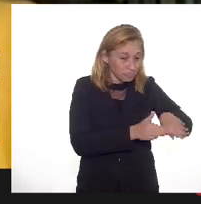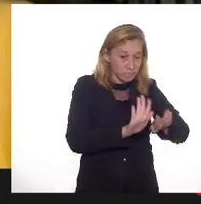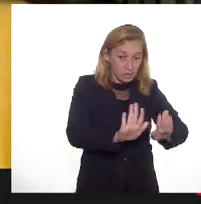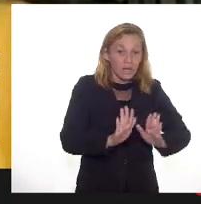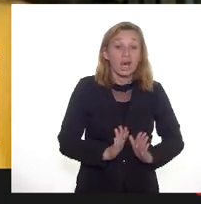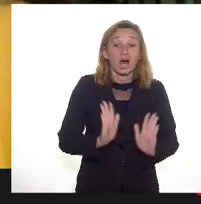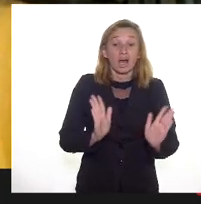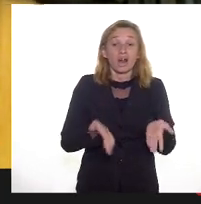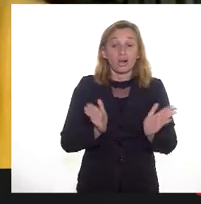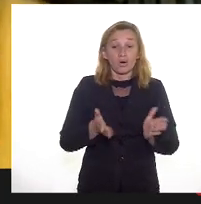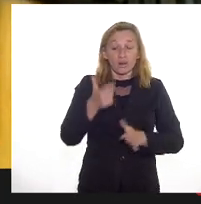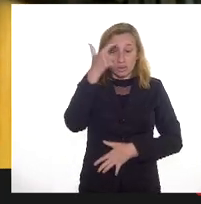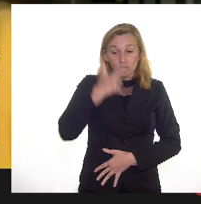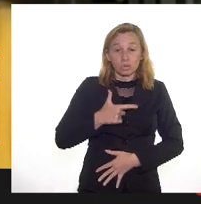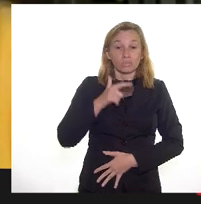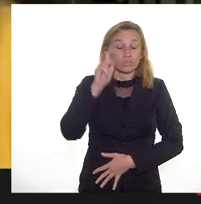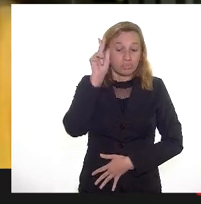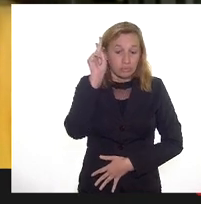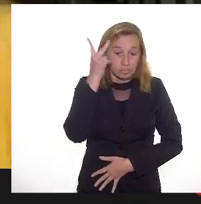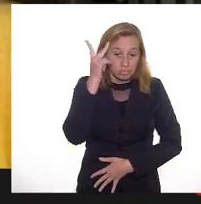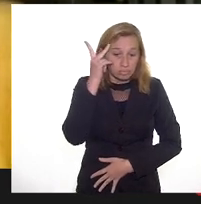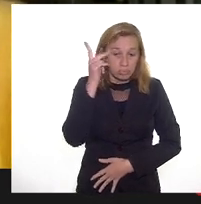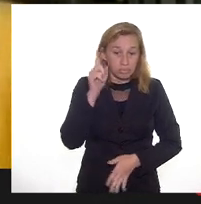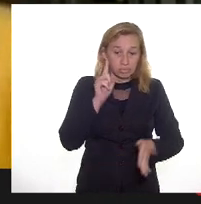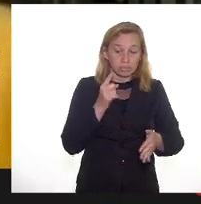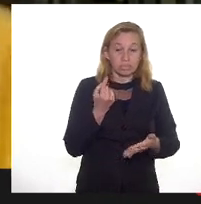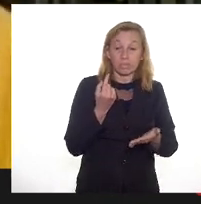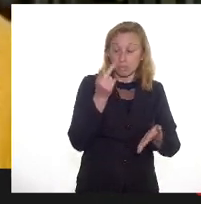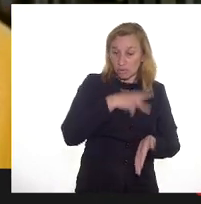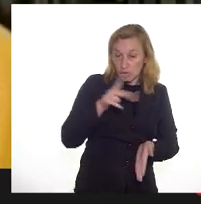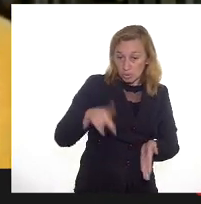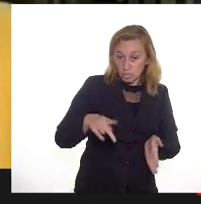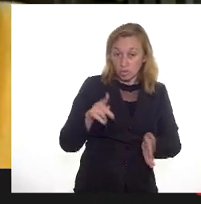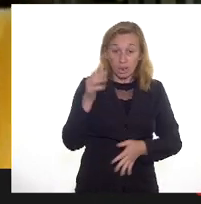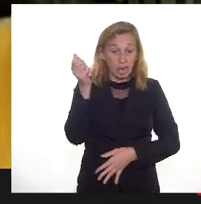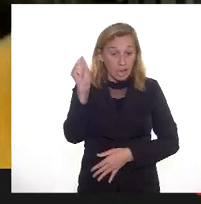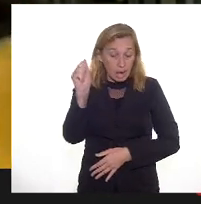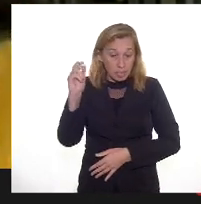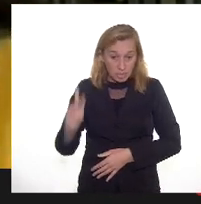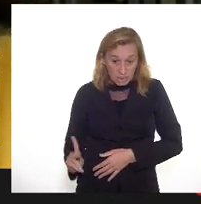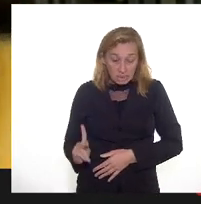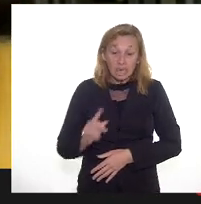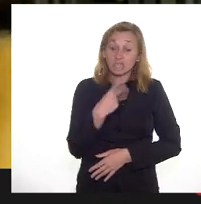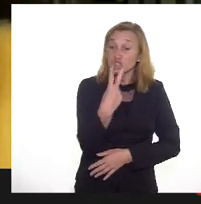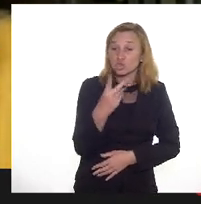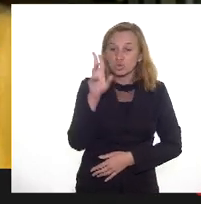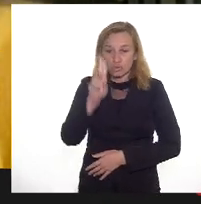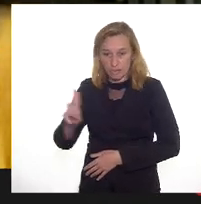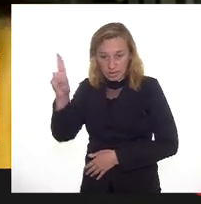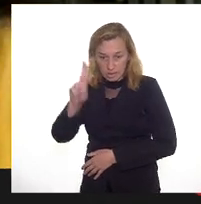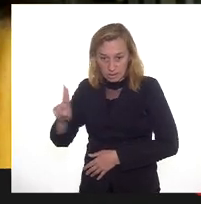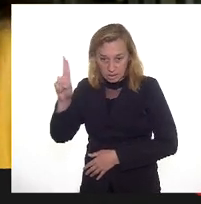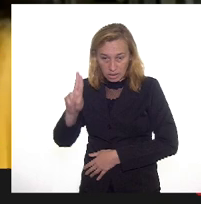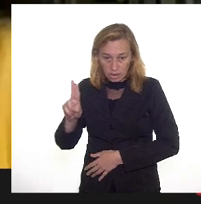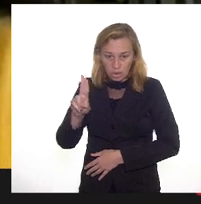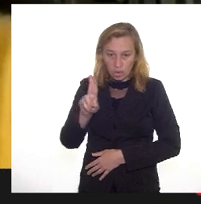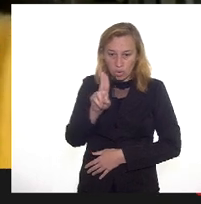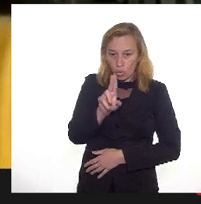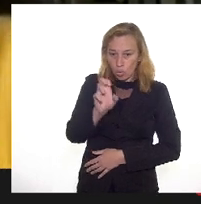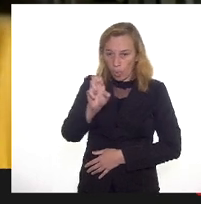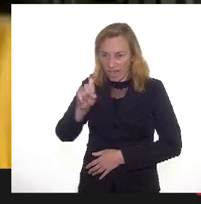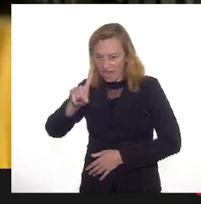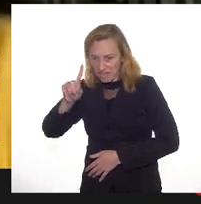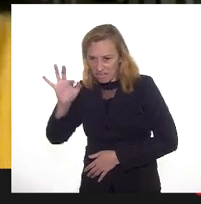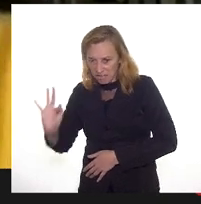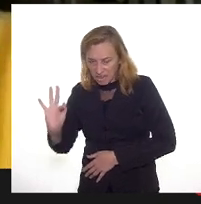eu fui, sou aposentada, professora aposentada de duas universidades, da UENF e da